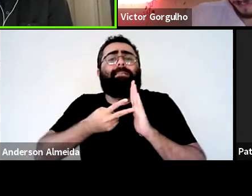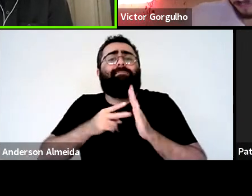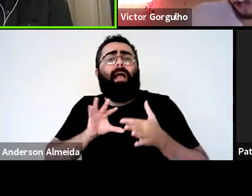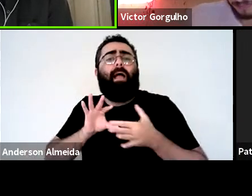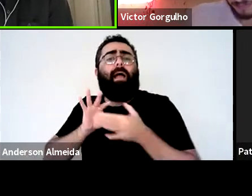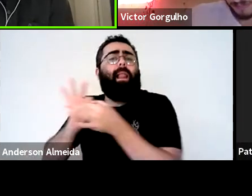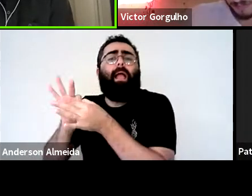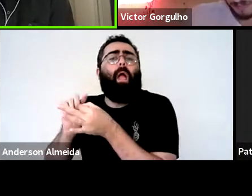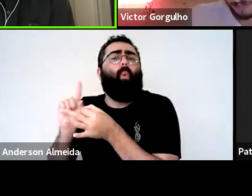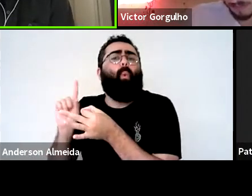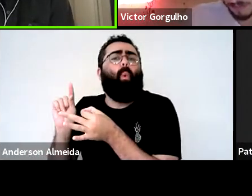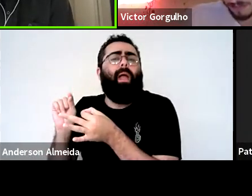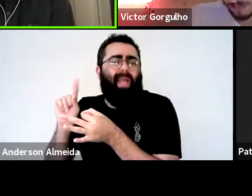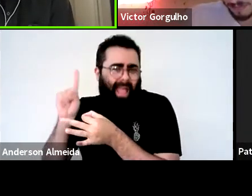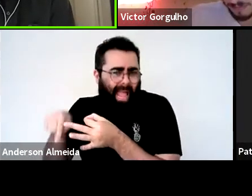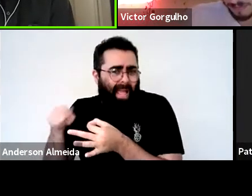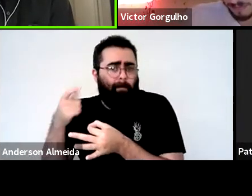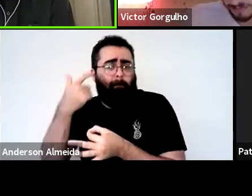isso?